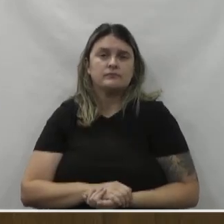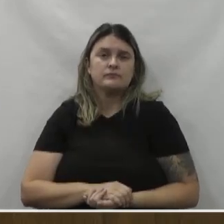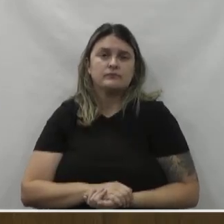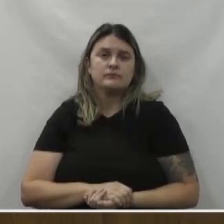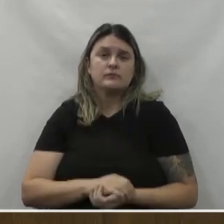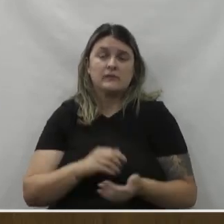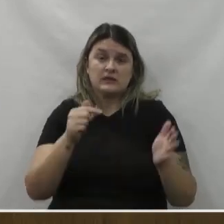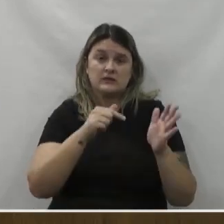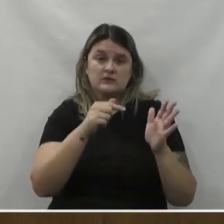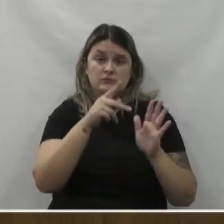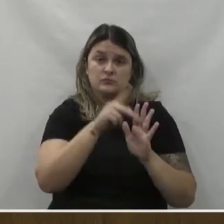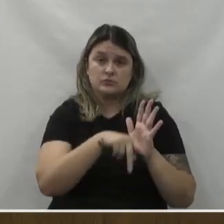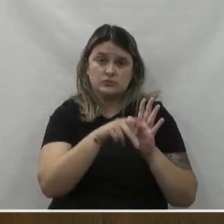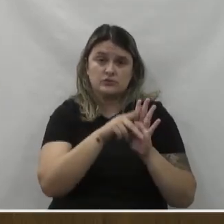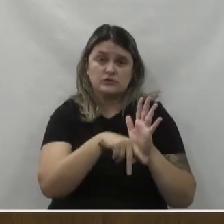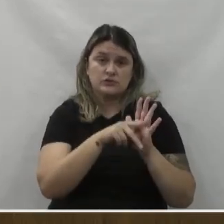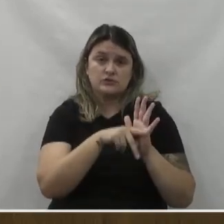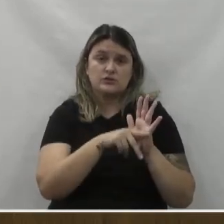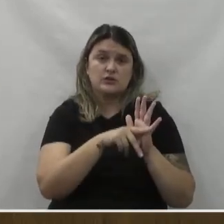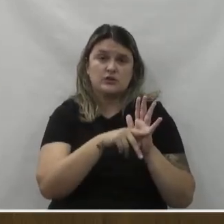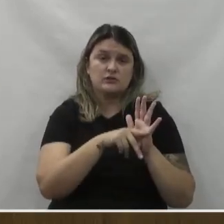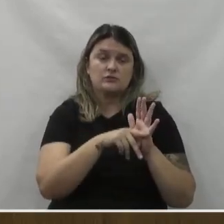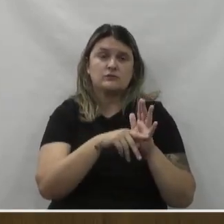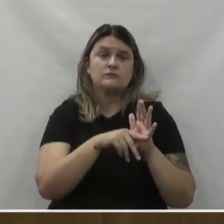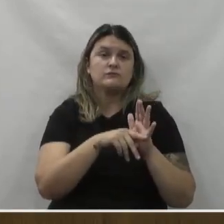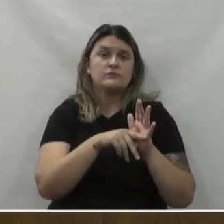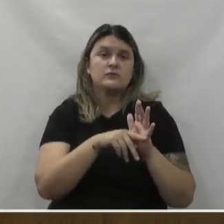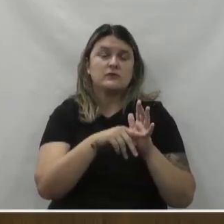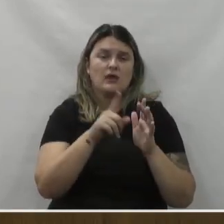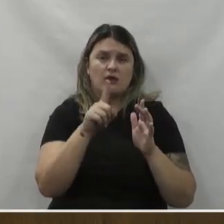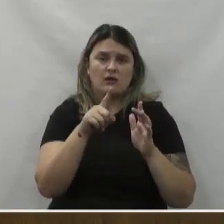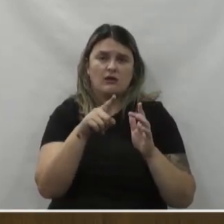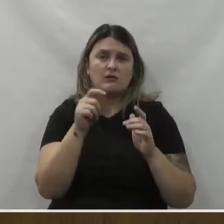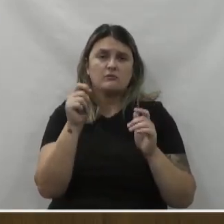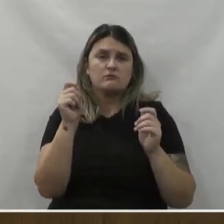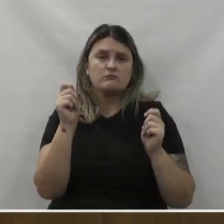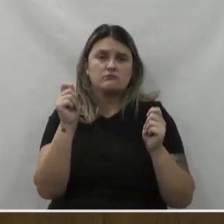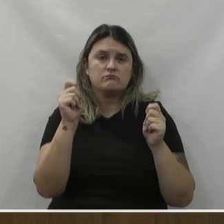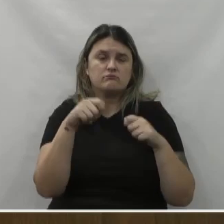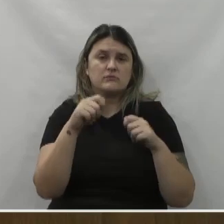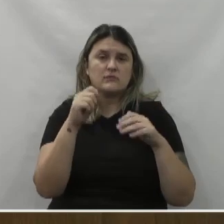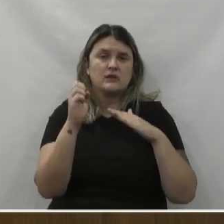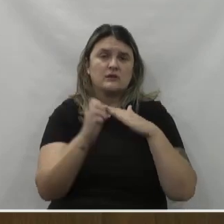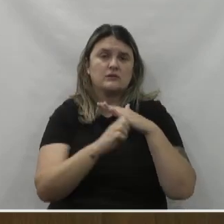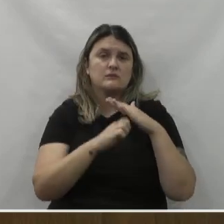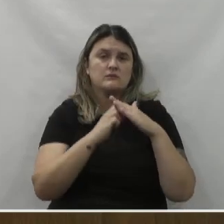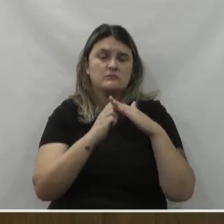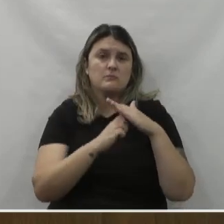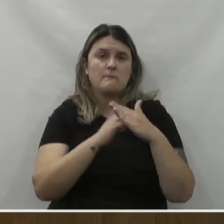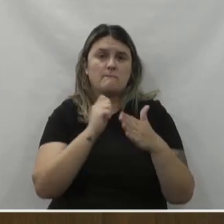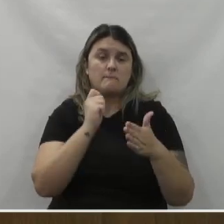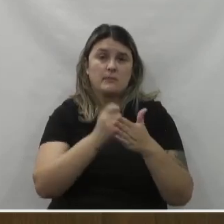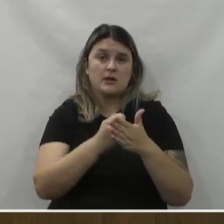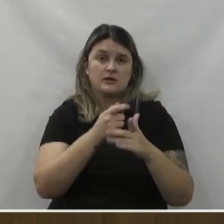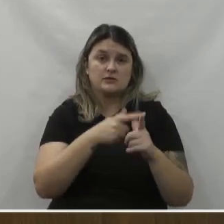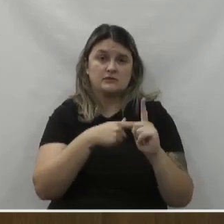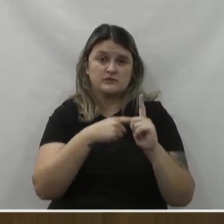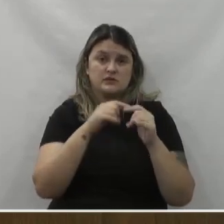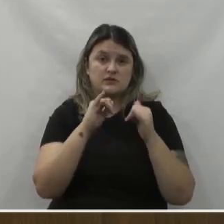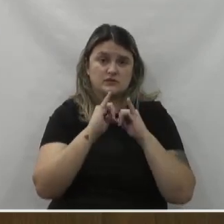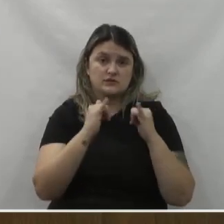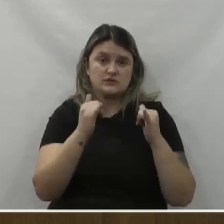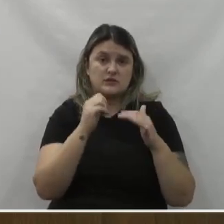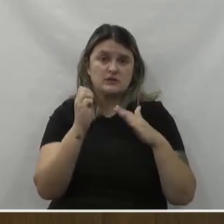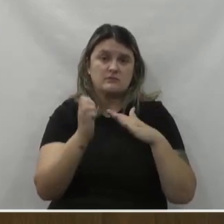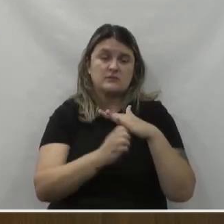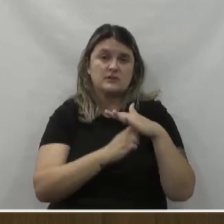O projeto, né, com as premissas que estão estabelecidas, é totalmente viável. A empresa paga a conta de energia, a empresa ela faz todos